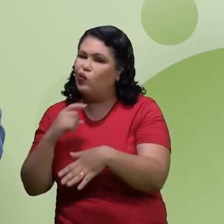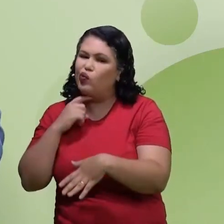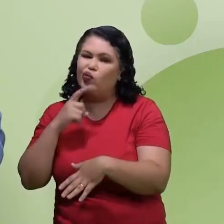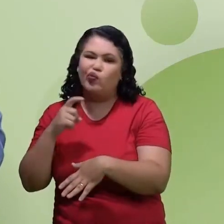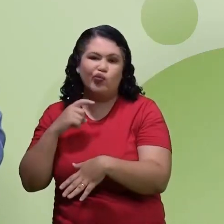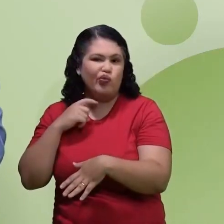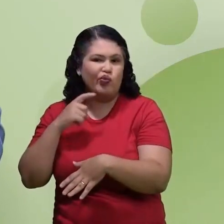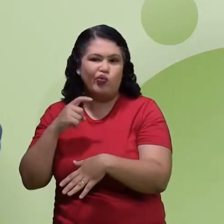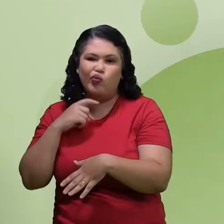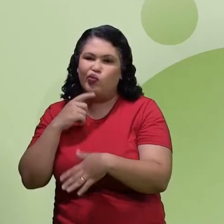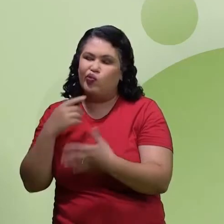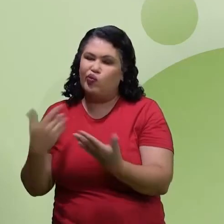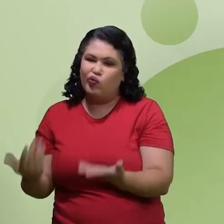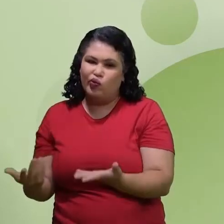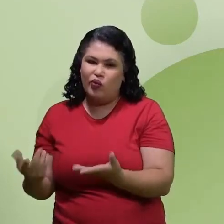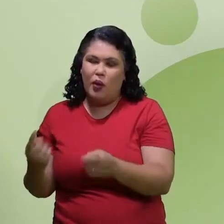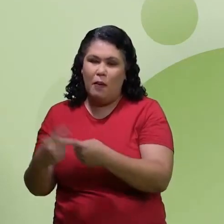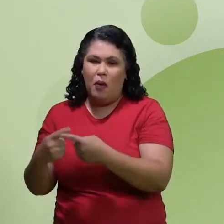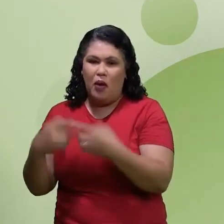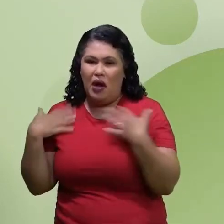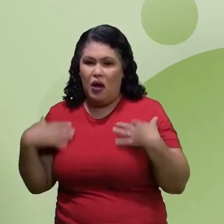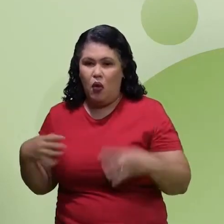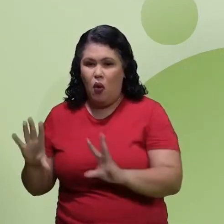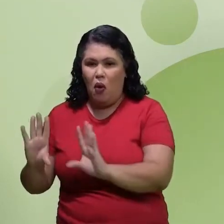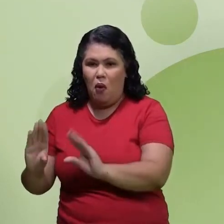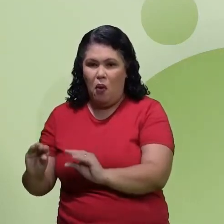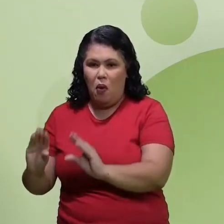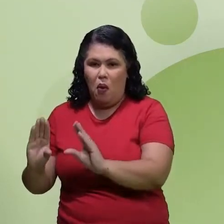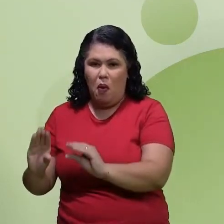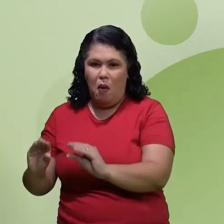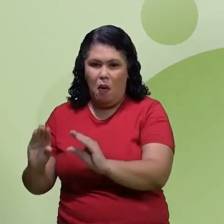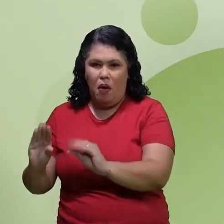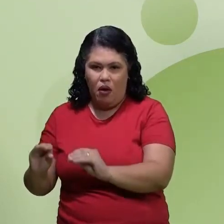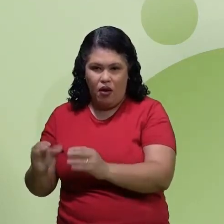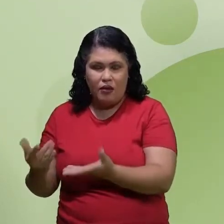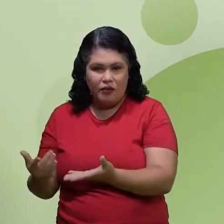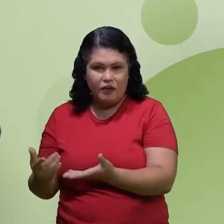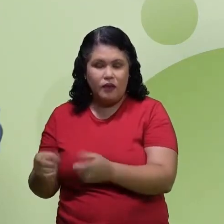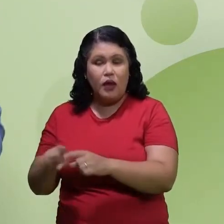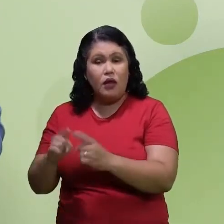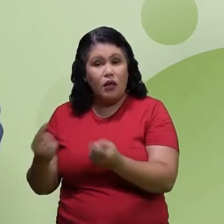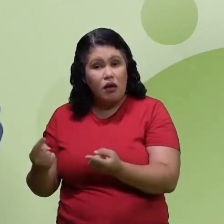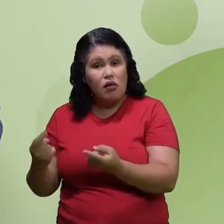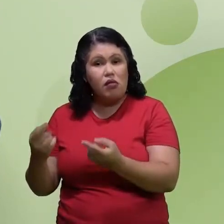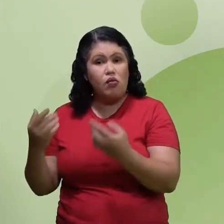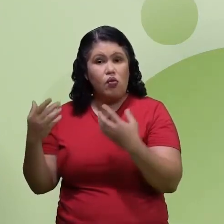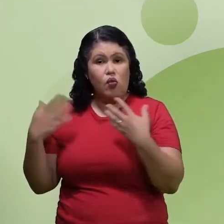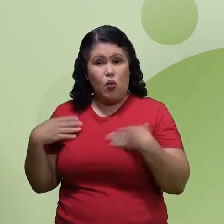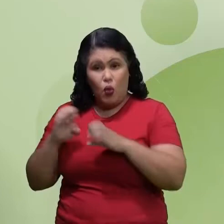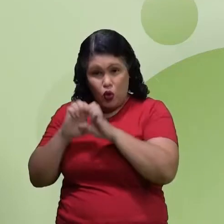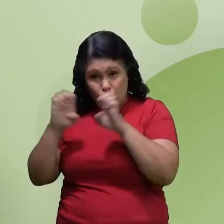sair do lugar. Então, a natureza pensou que, dando uma estrutura de revestimento para